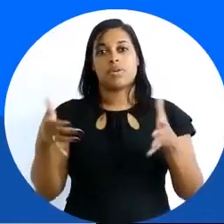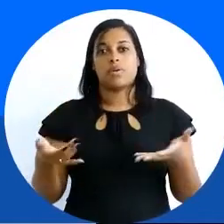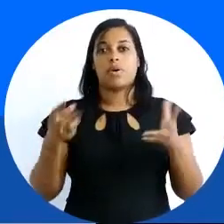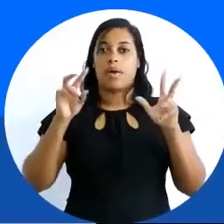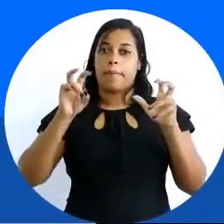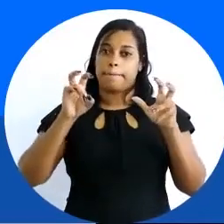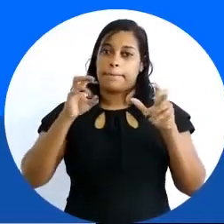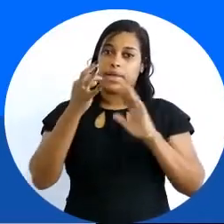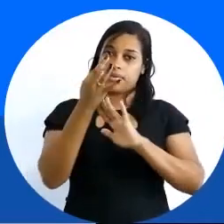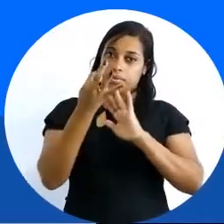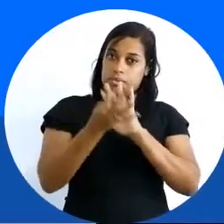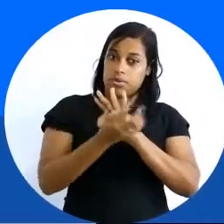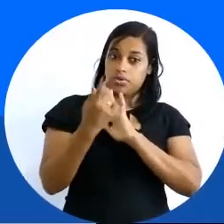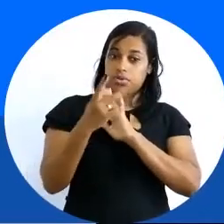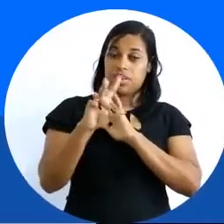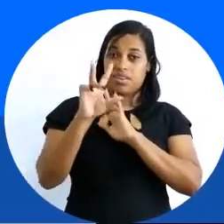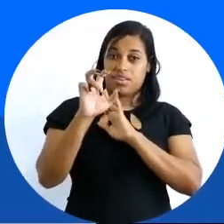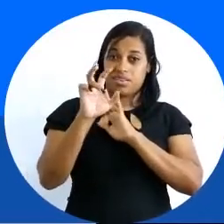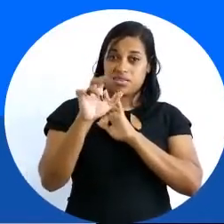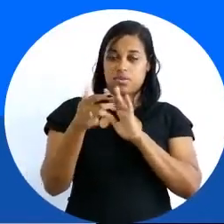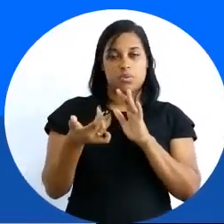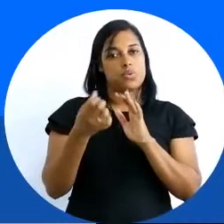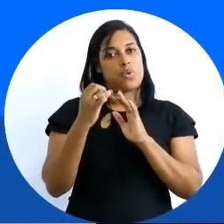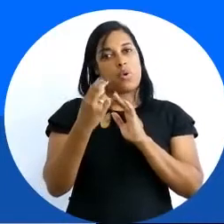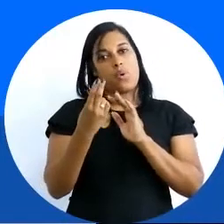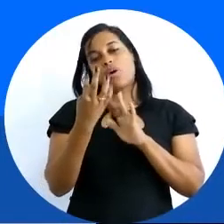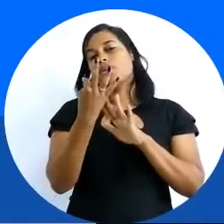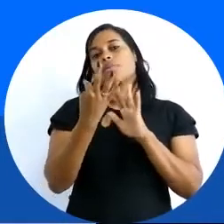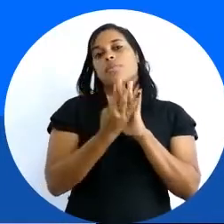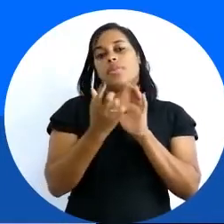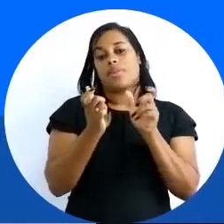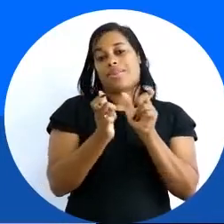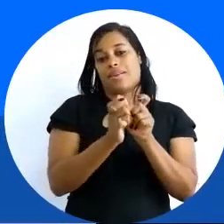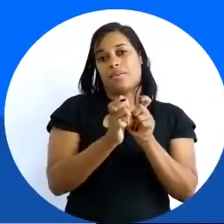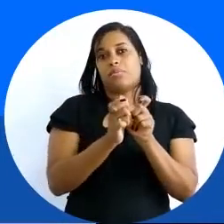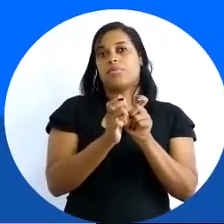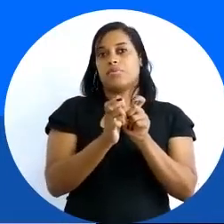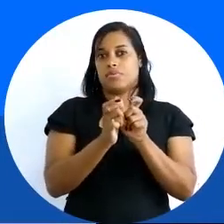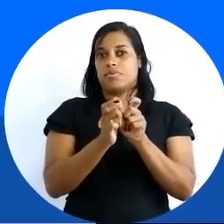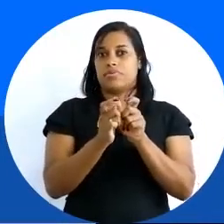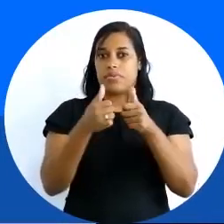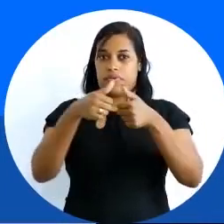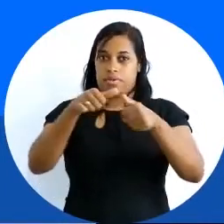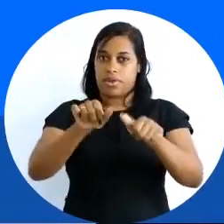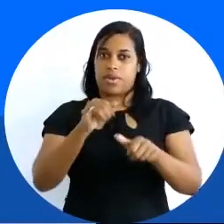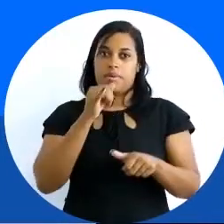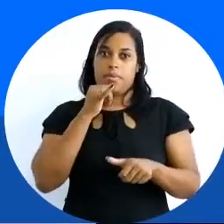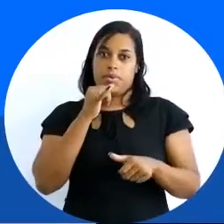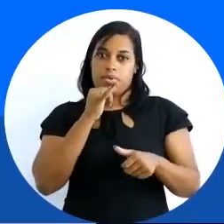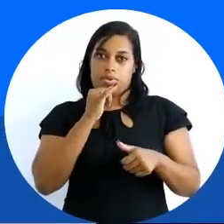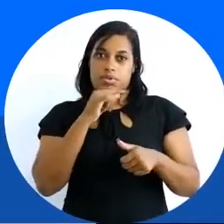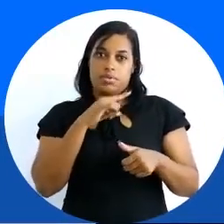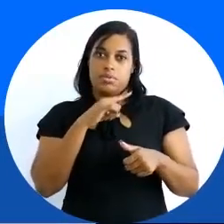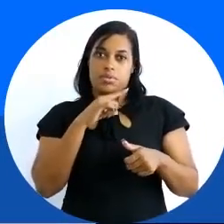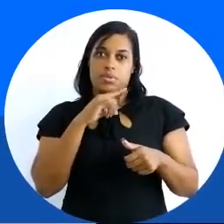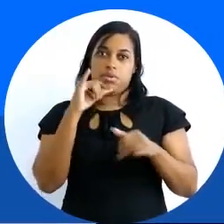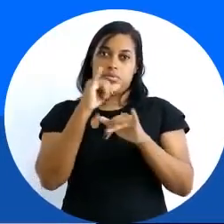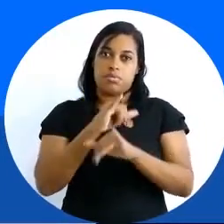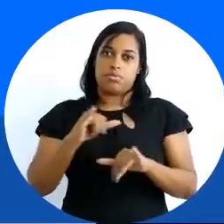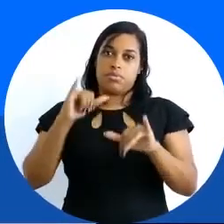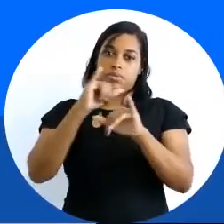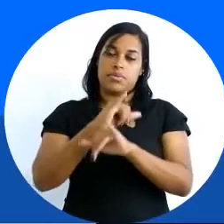parte do texto onde aquele assunto ou onde aquele termo vai estar. Então, eu tenho, por exemplo,